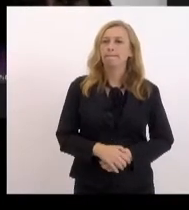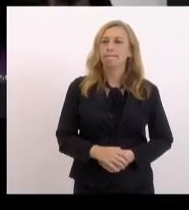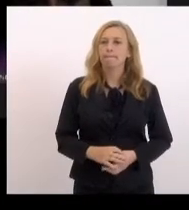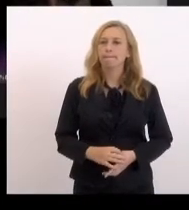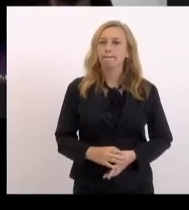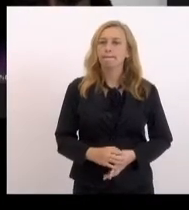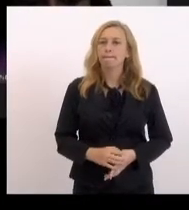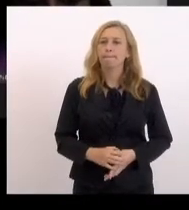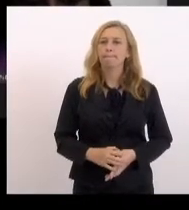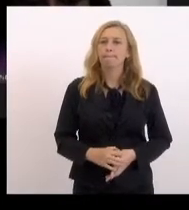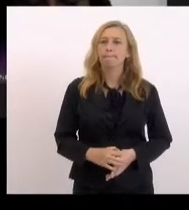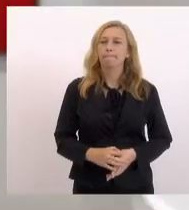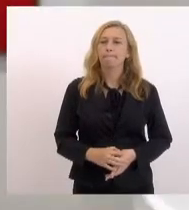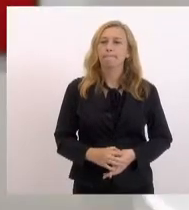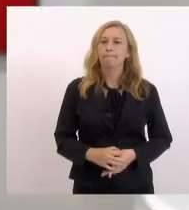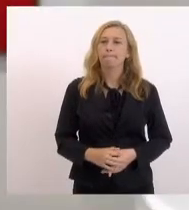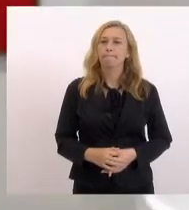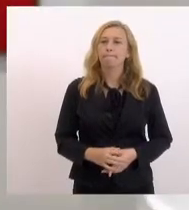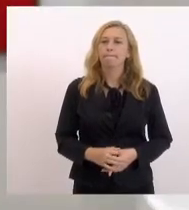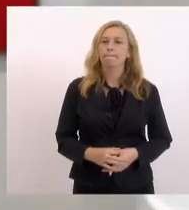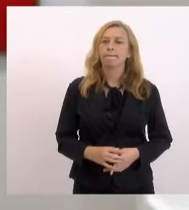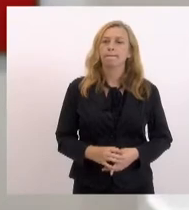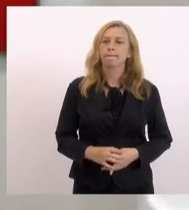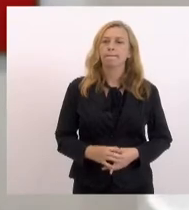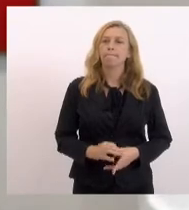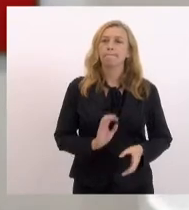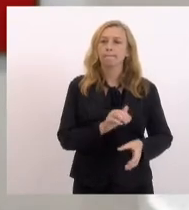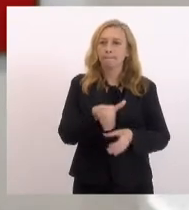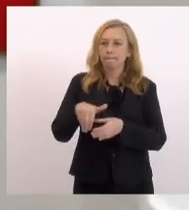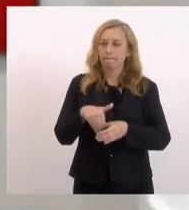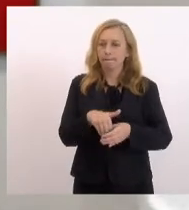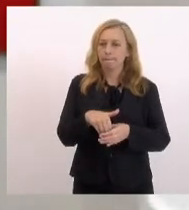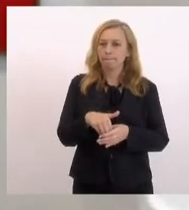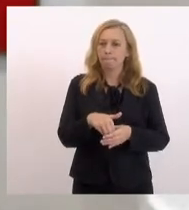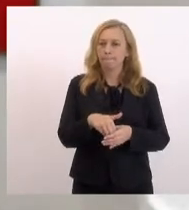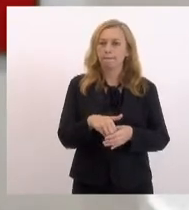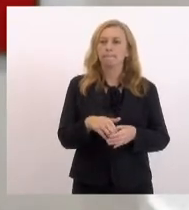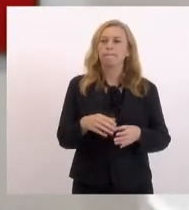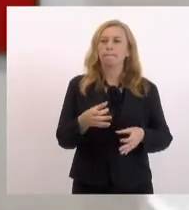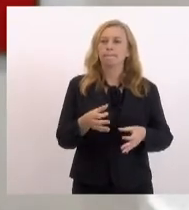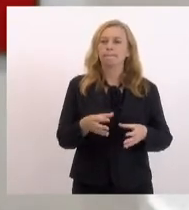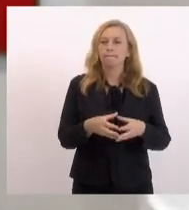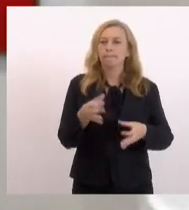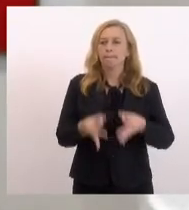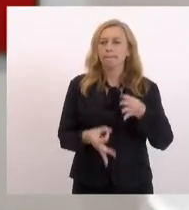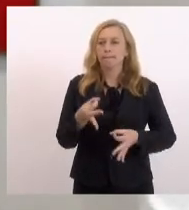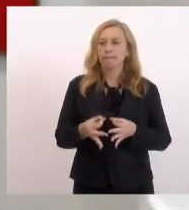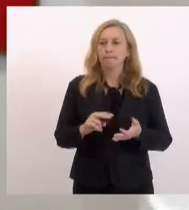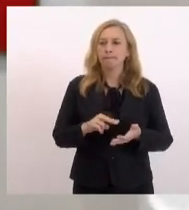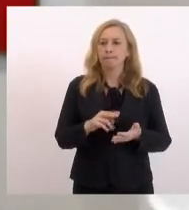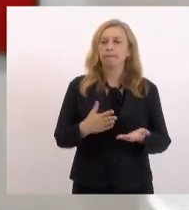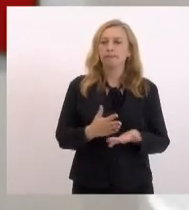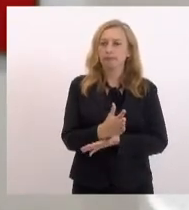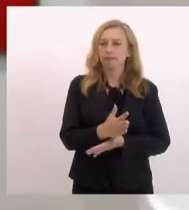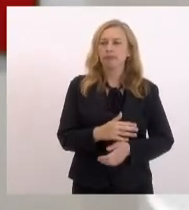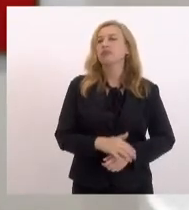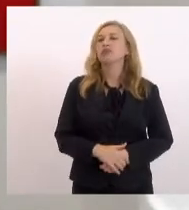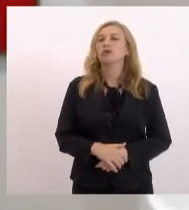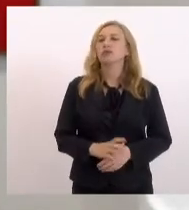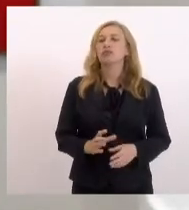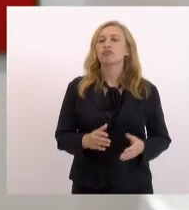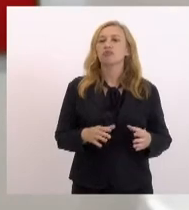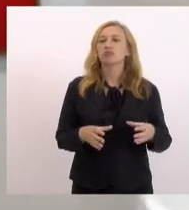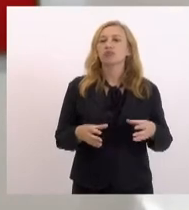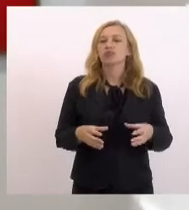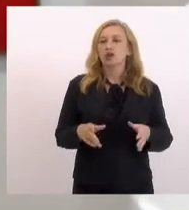presidente. Os pareceres emitidos em votação, parecer da Comissão de Constituição e Justiça. Os senhores que aprovam, permaneçam como estão, aprovado. Em votação,